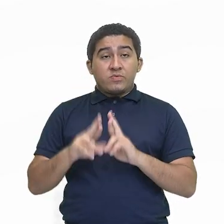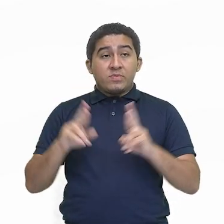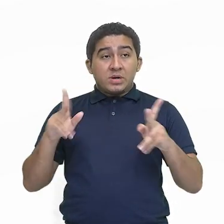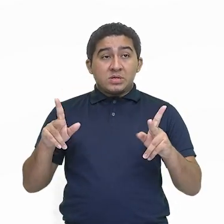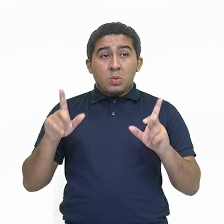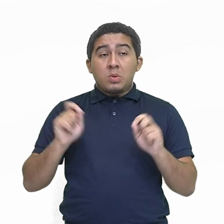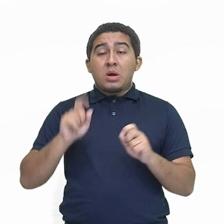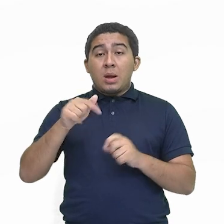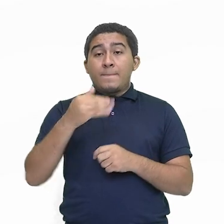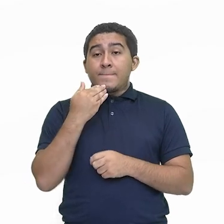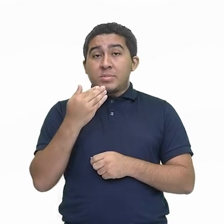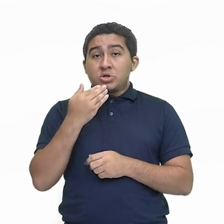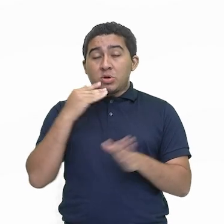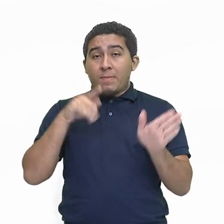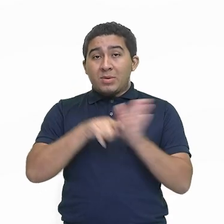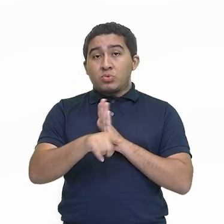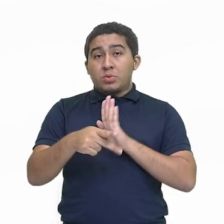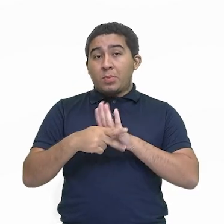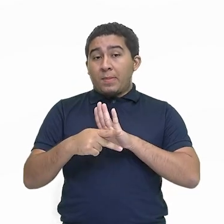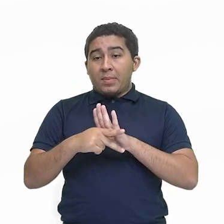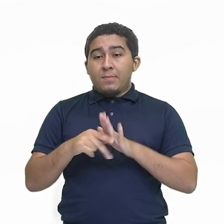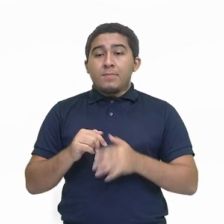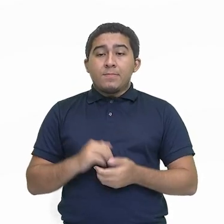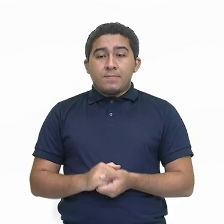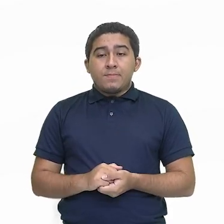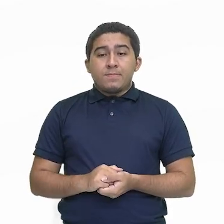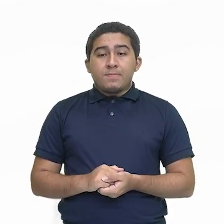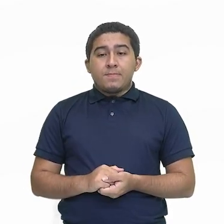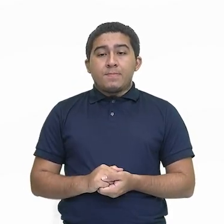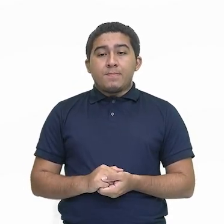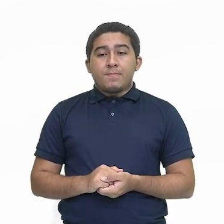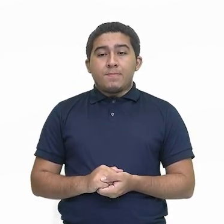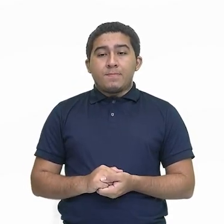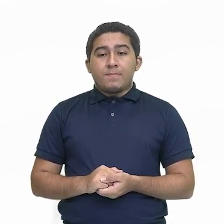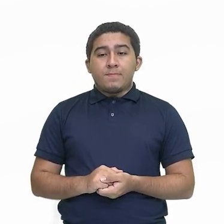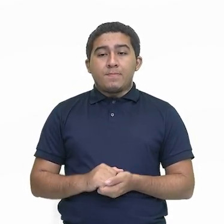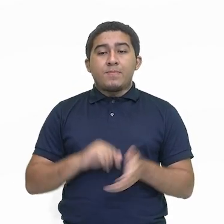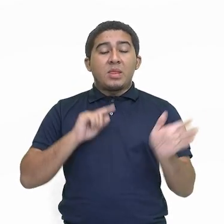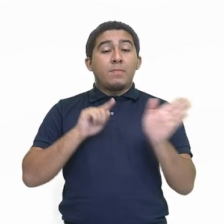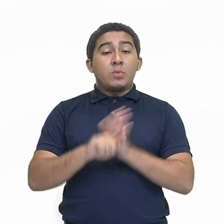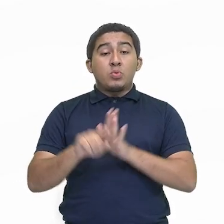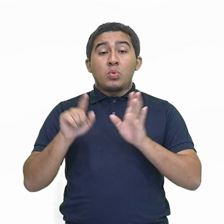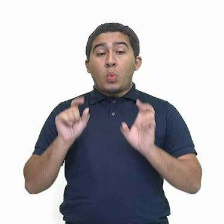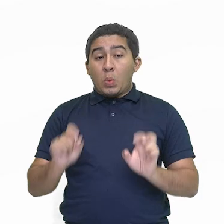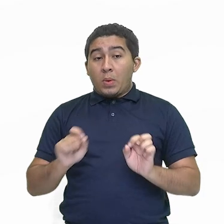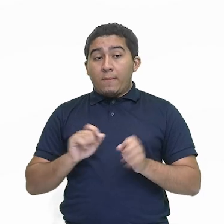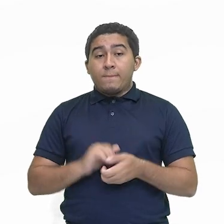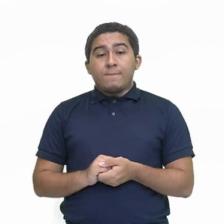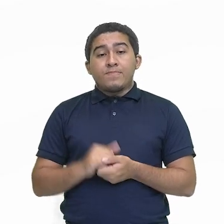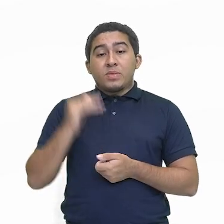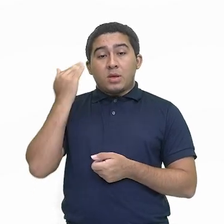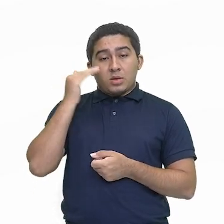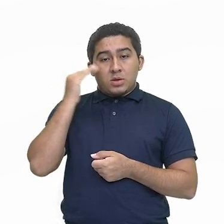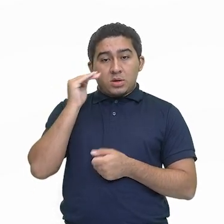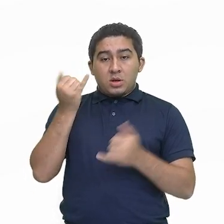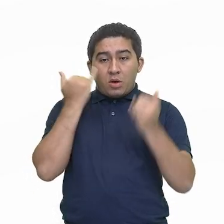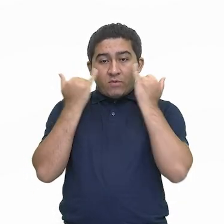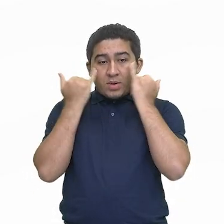vai ser pedido nesse comando, tá bom? Então nesse comando aí está dizendo o seguinte, ó, de acordo com